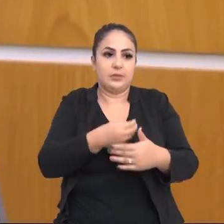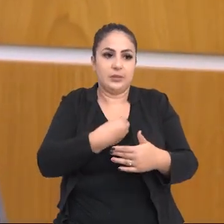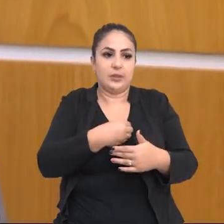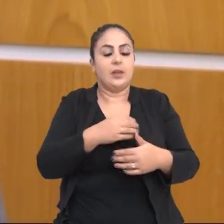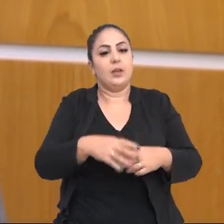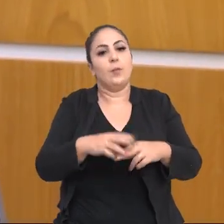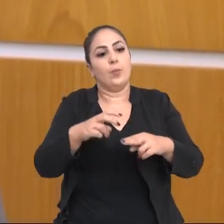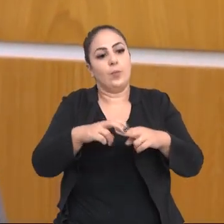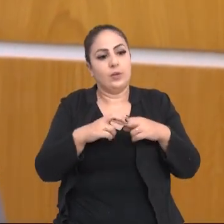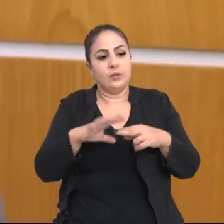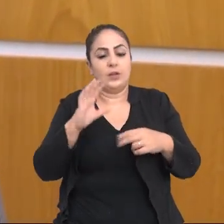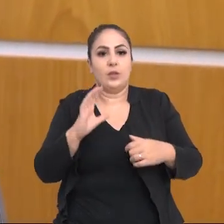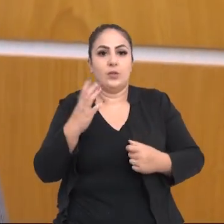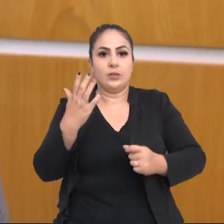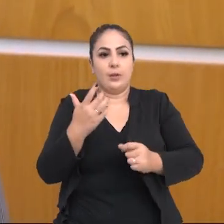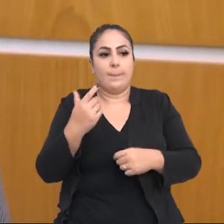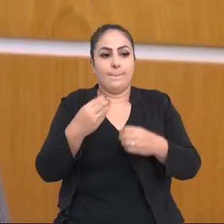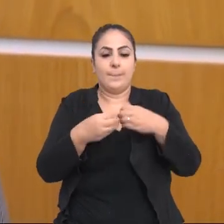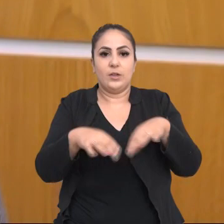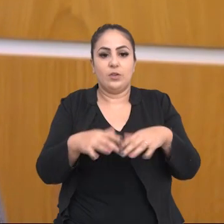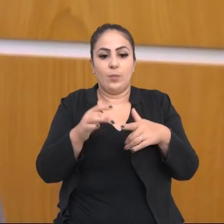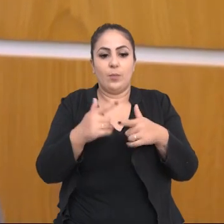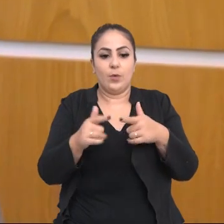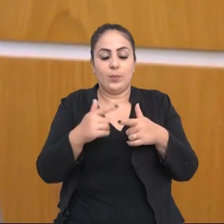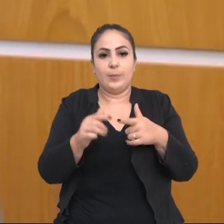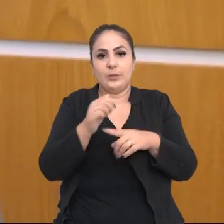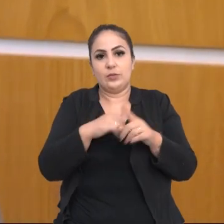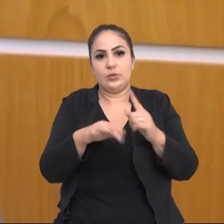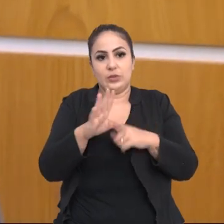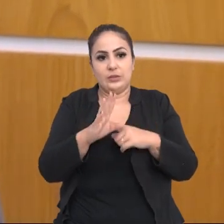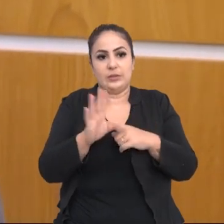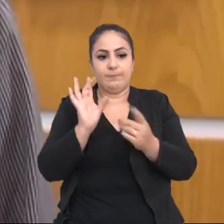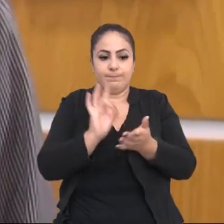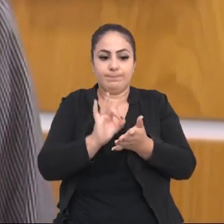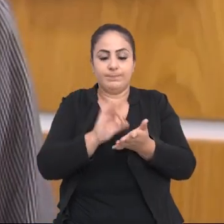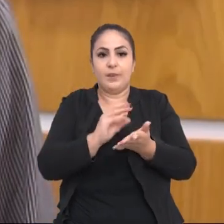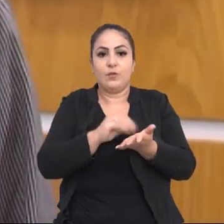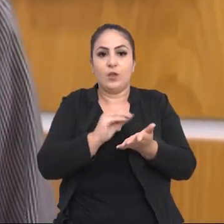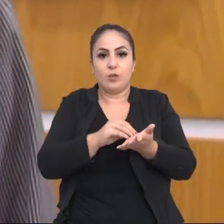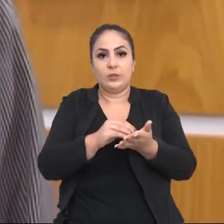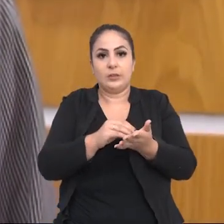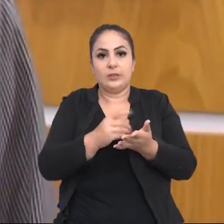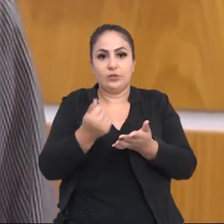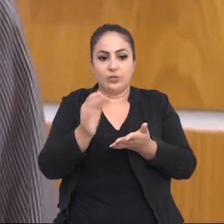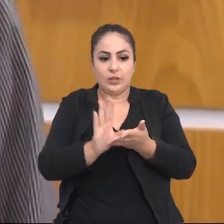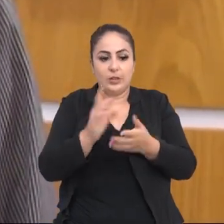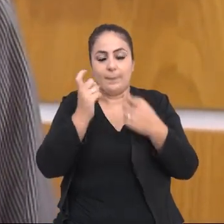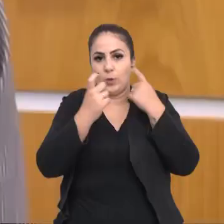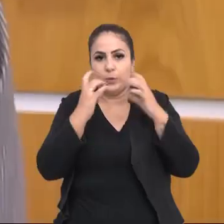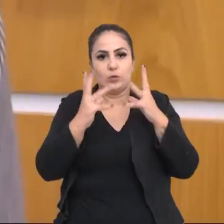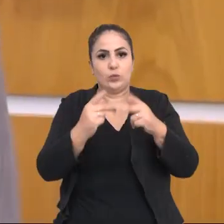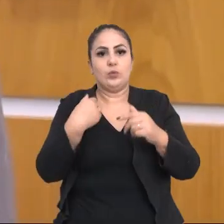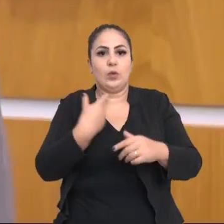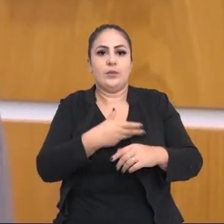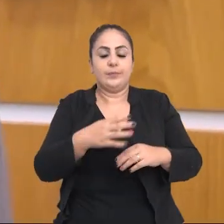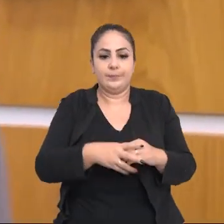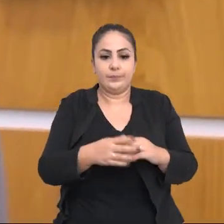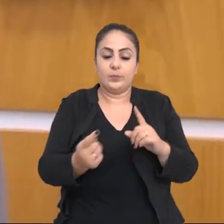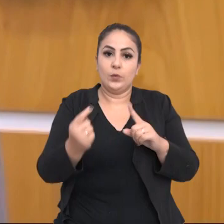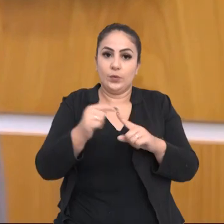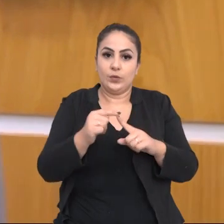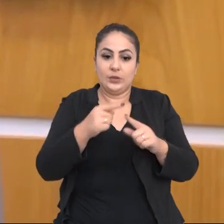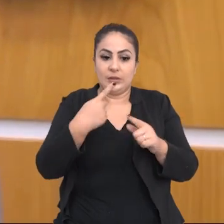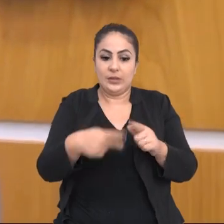por sua vez, vai acabar acarretando num problema social de falta de renda e preocupante para todos nós. O objetivo